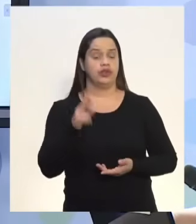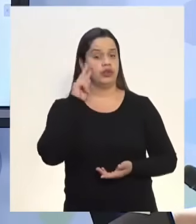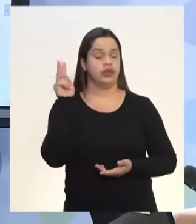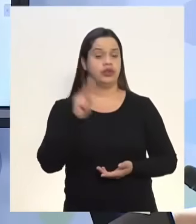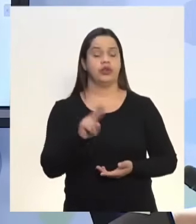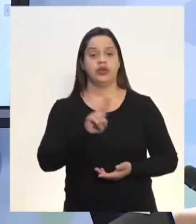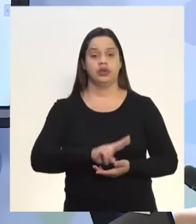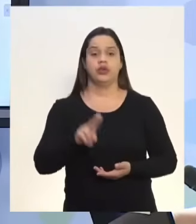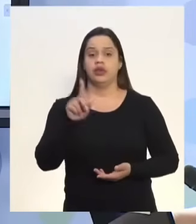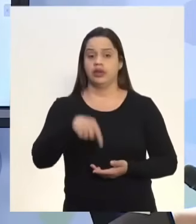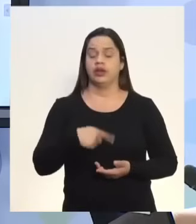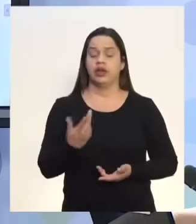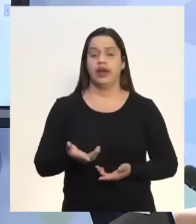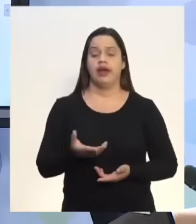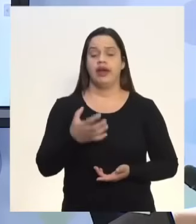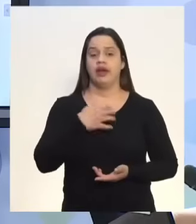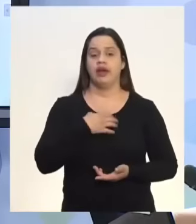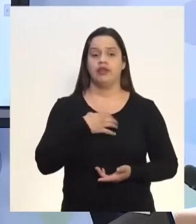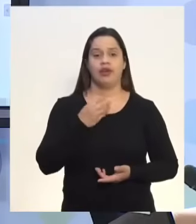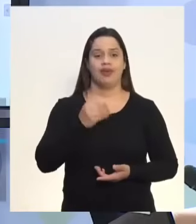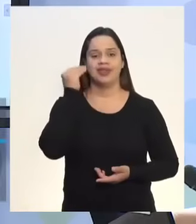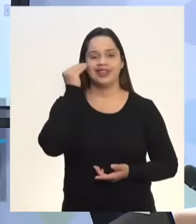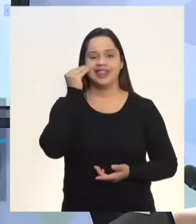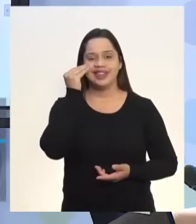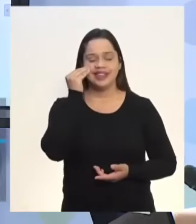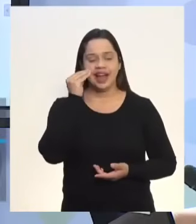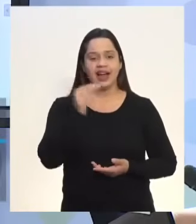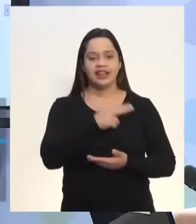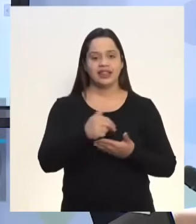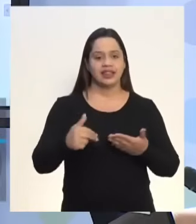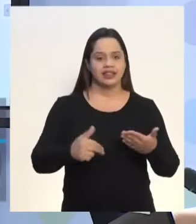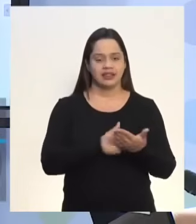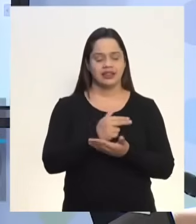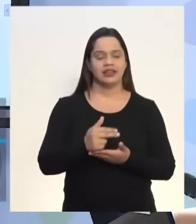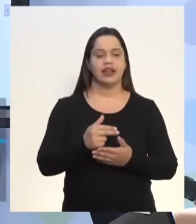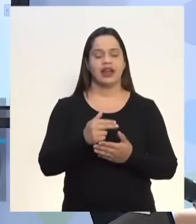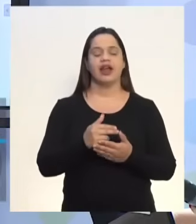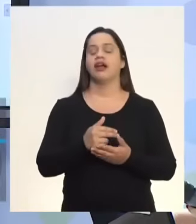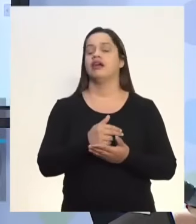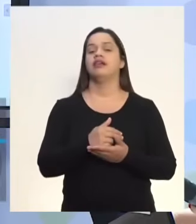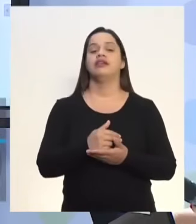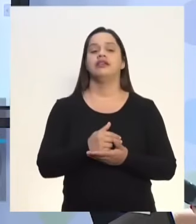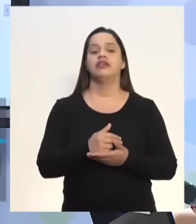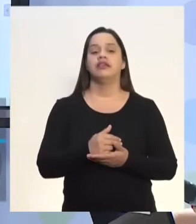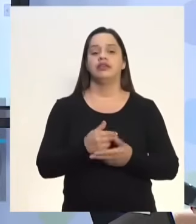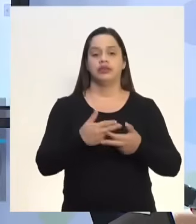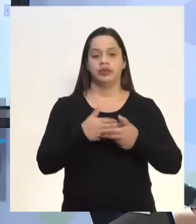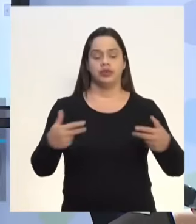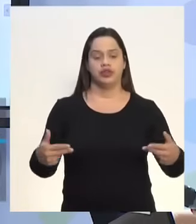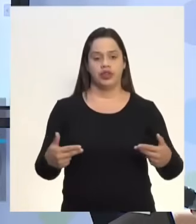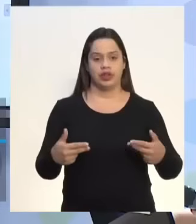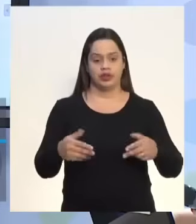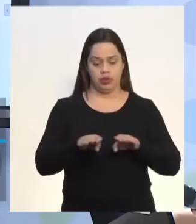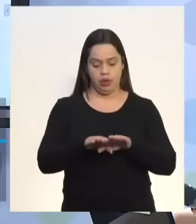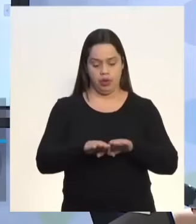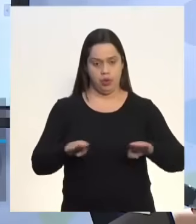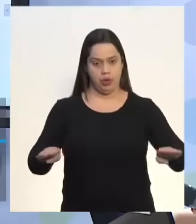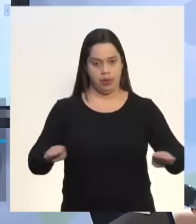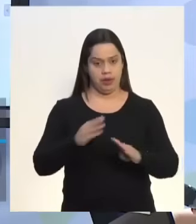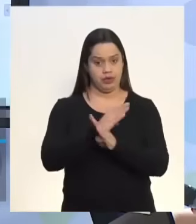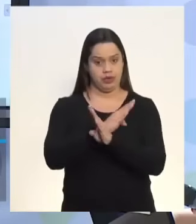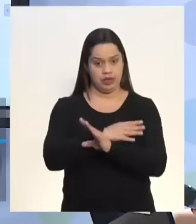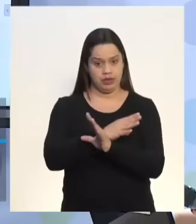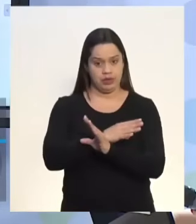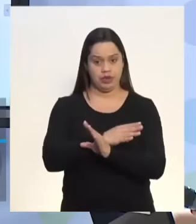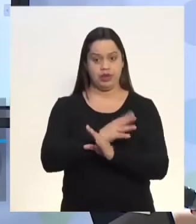sempre utilizamos, que essa forma, tentar desenhar um objeto tridimensional no plano, ela é bem difícil de identificar. Então,